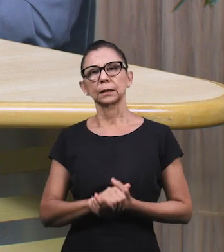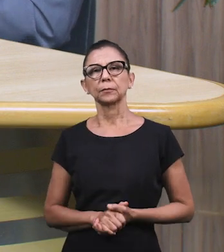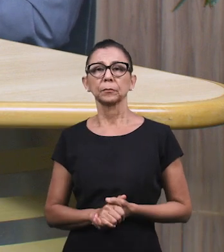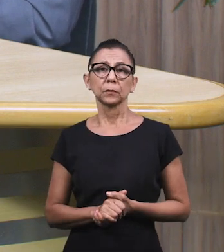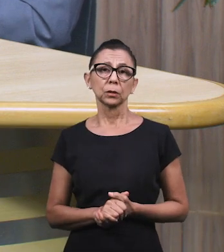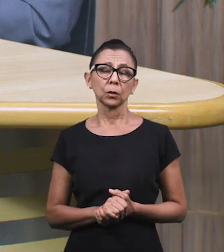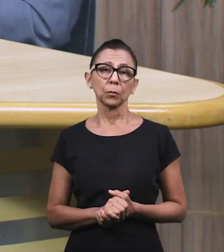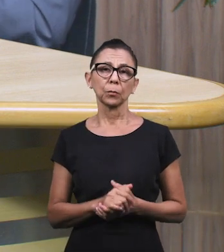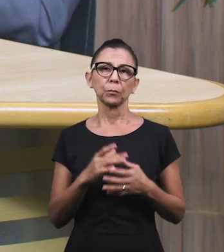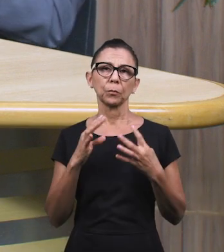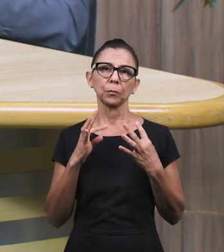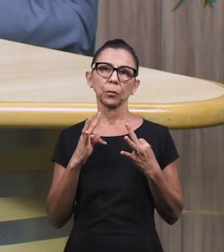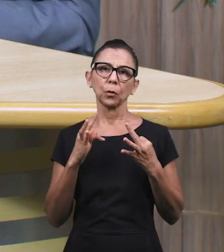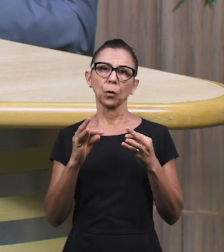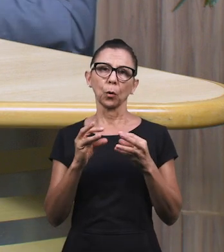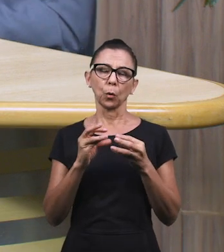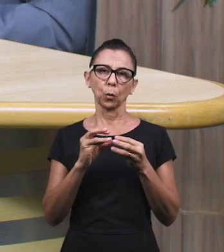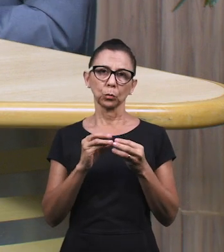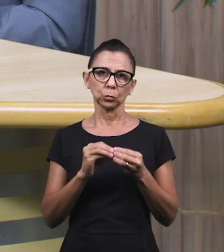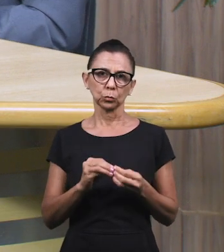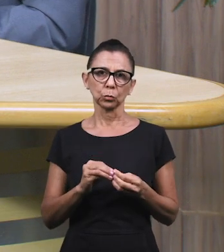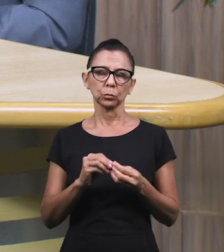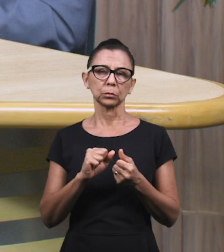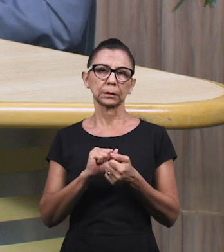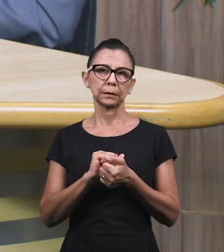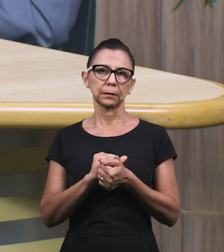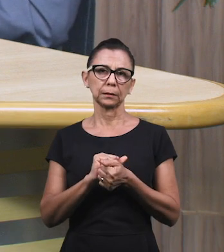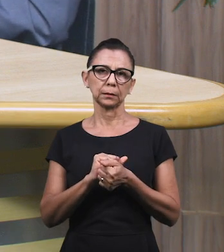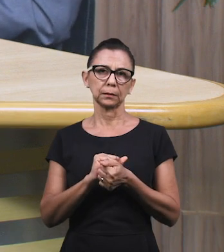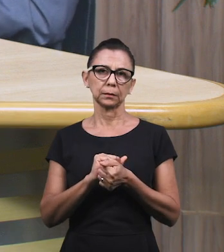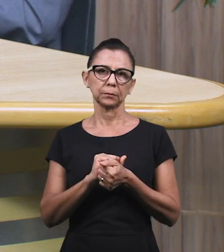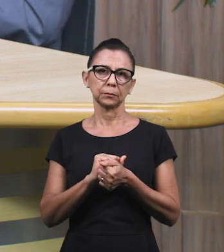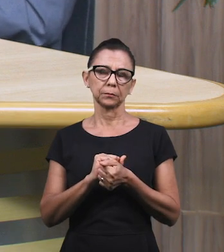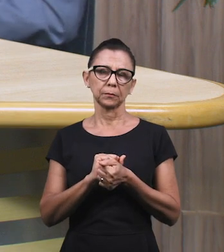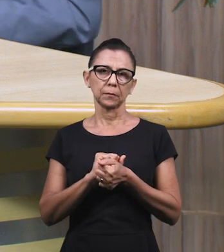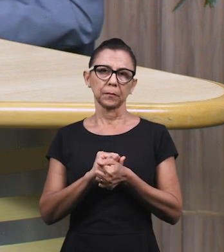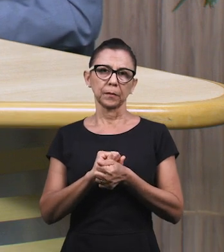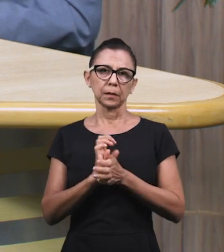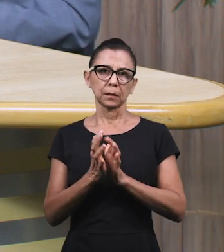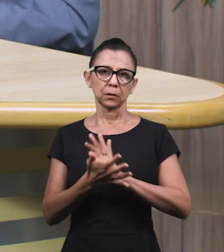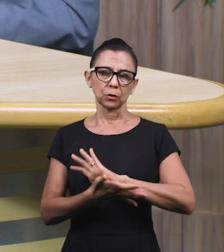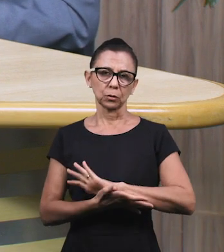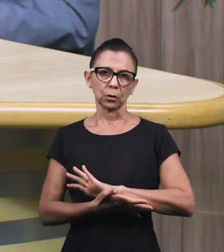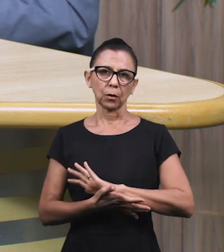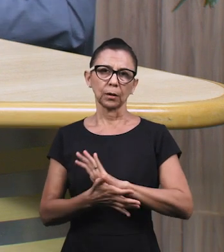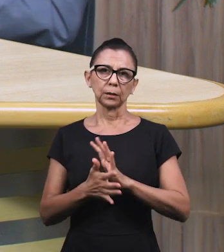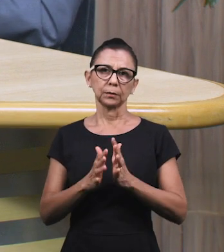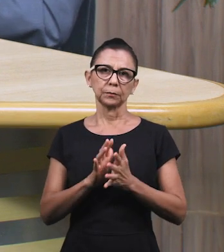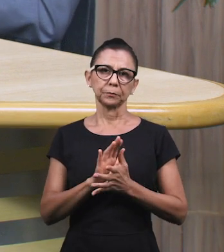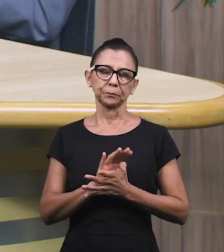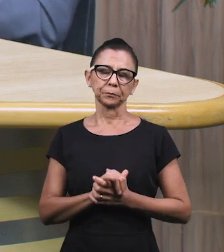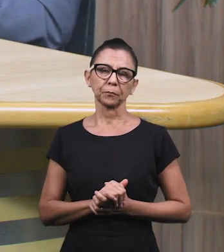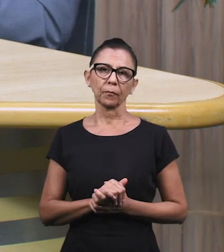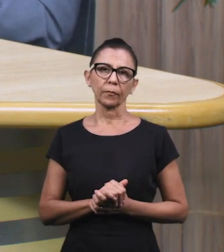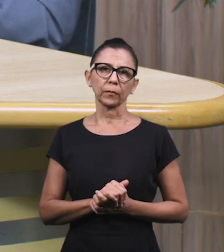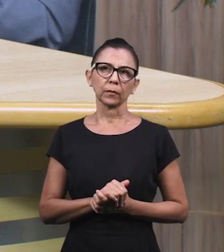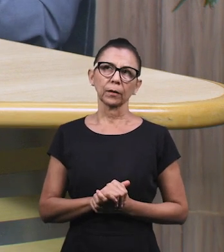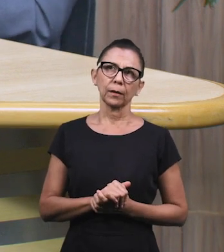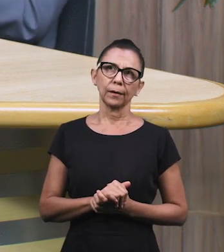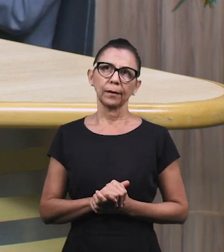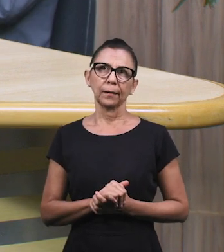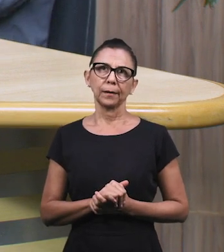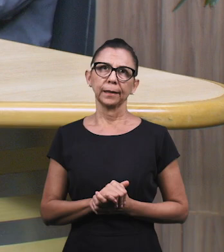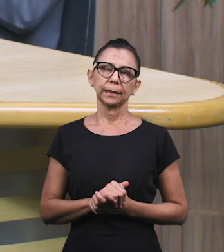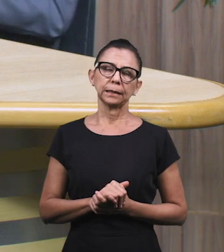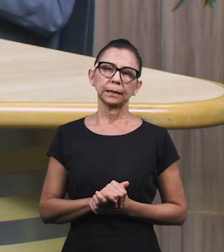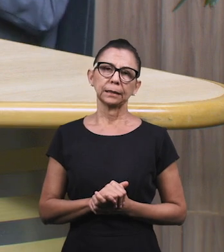incorrupção, porque é corruptível, não herda a incorruptibilidade. Então o homem ele tem que lembrar disso, que quando você fala de dinamismo da salvação,